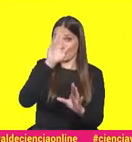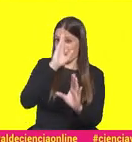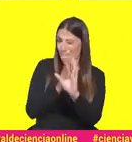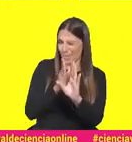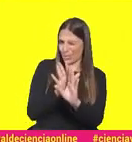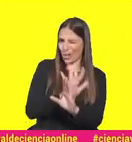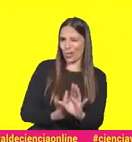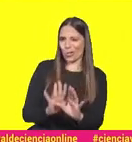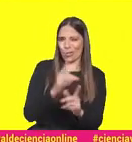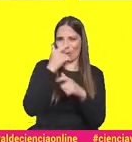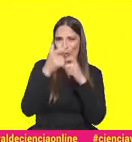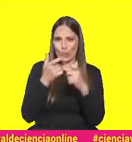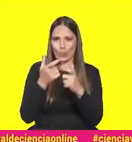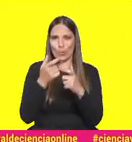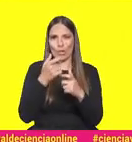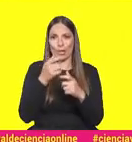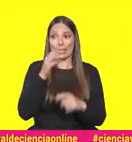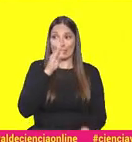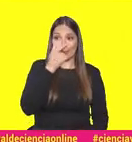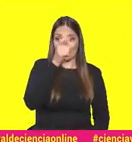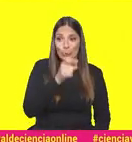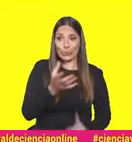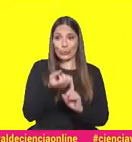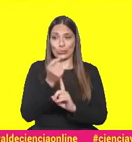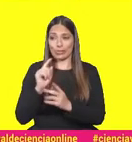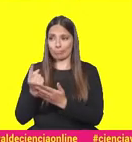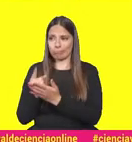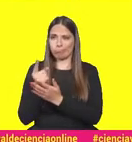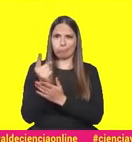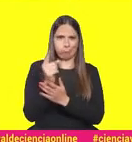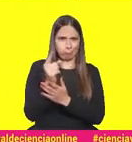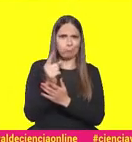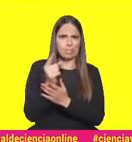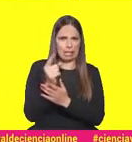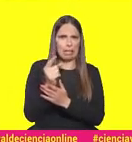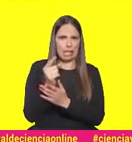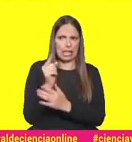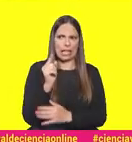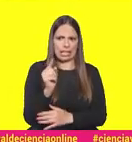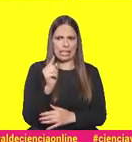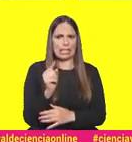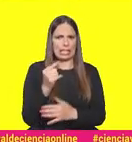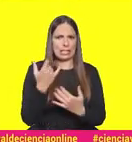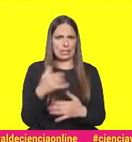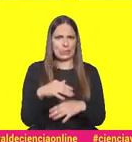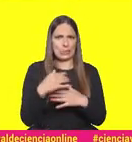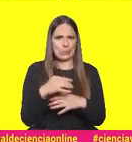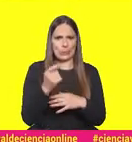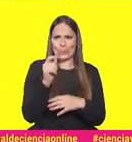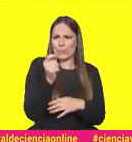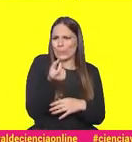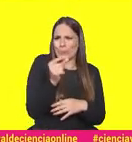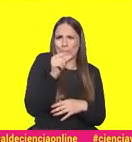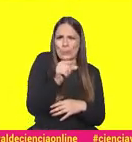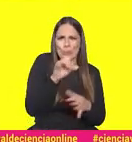A pessoa que consiga fazer a viagem e aguentar-se será uma fração diminuta